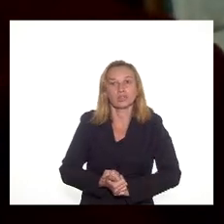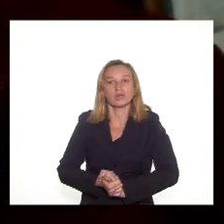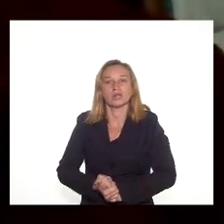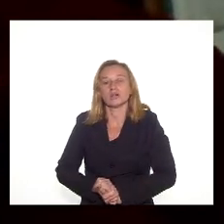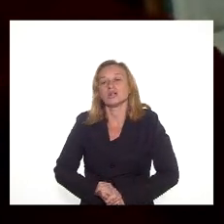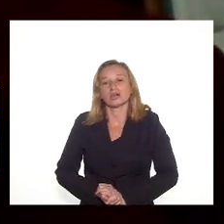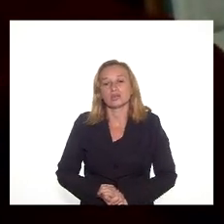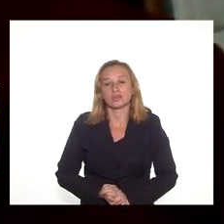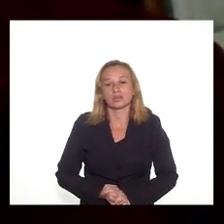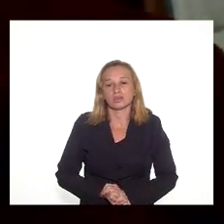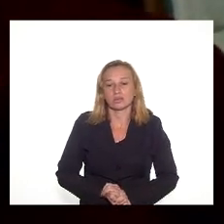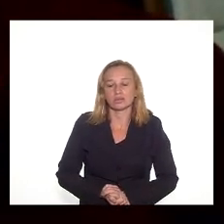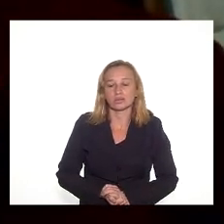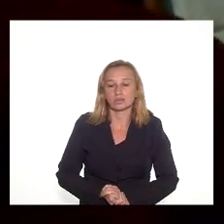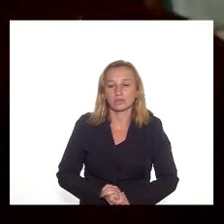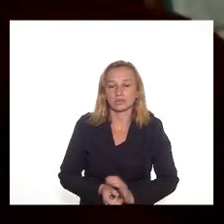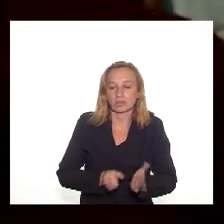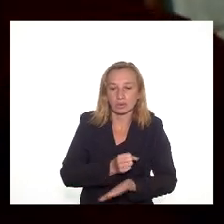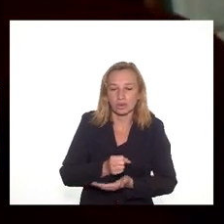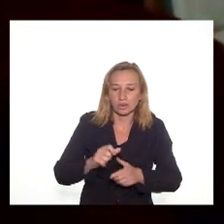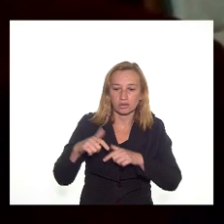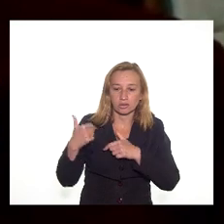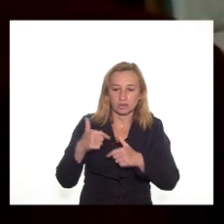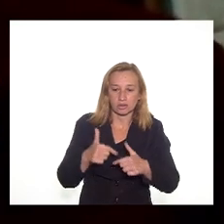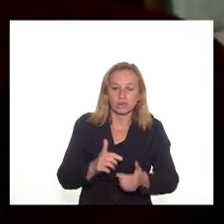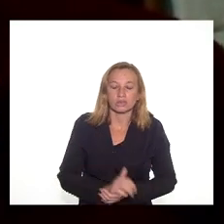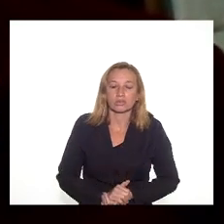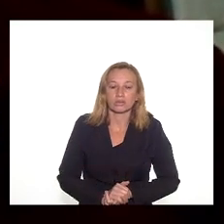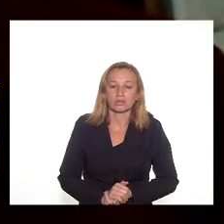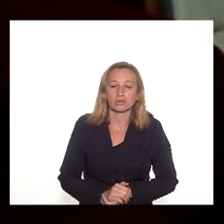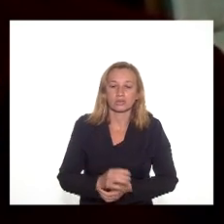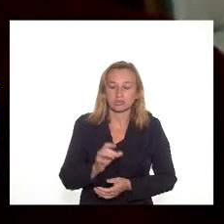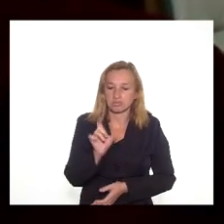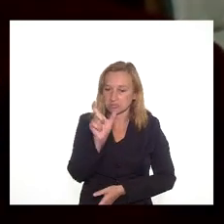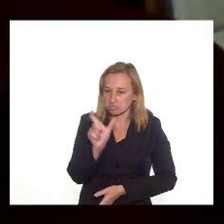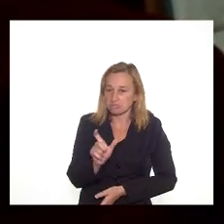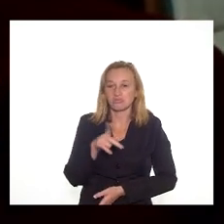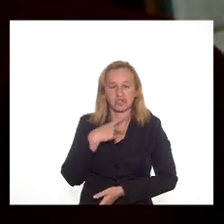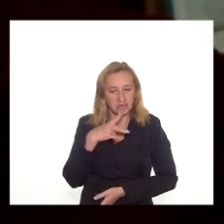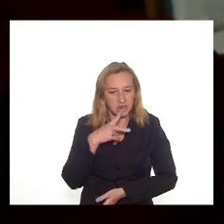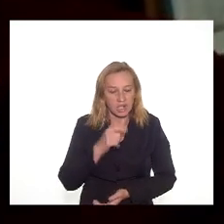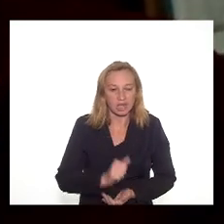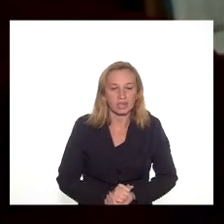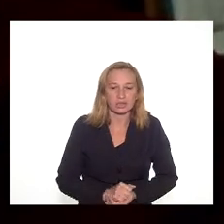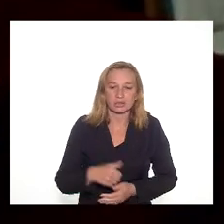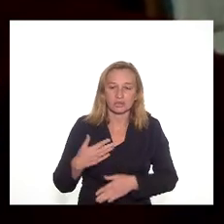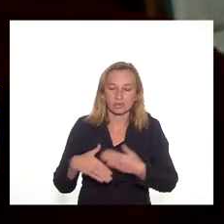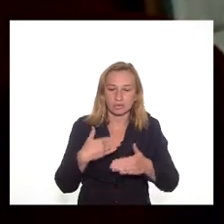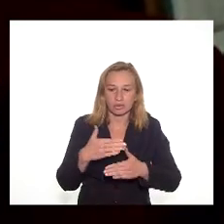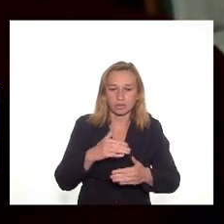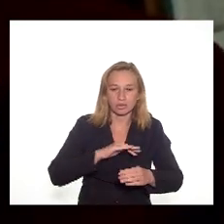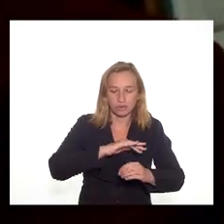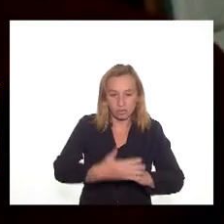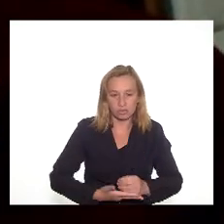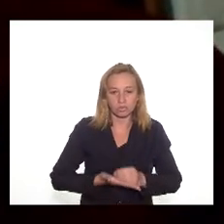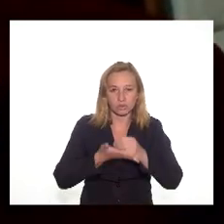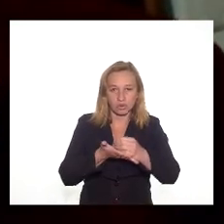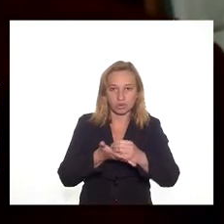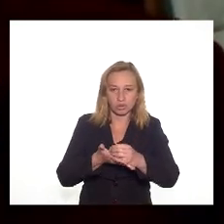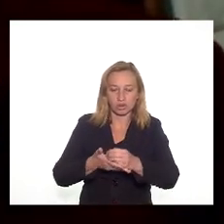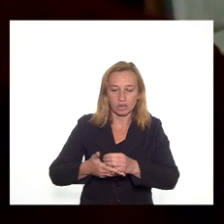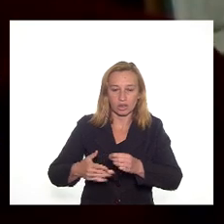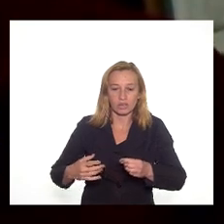de conservação, né, com esse perfil, como foi muito bem colocado, promovendo o desenvolvimento sustentável, vai muito ao encontro